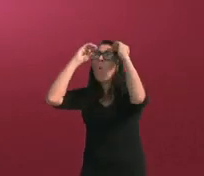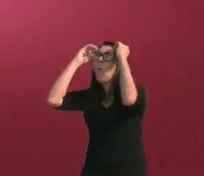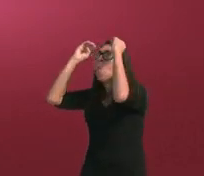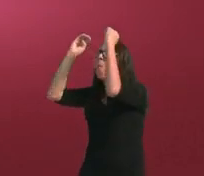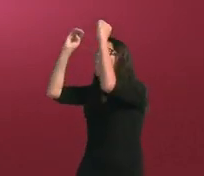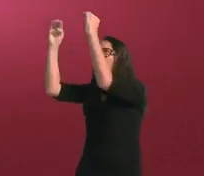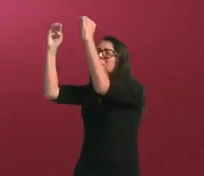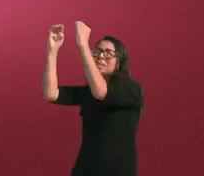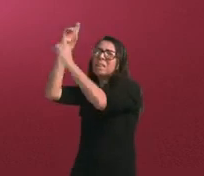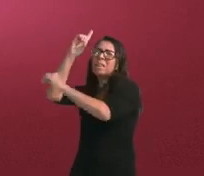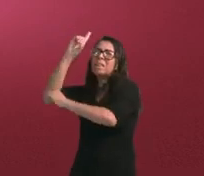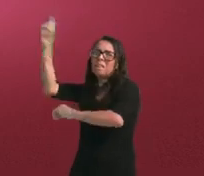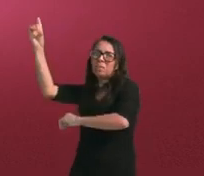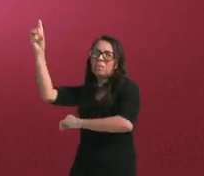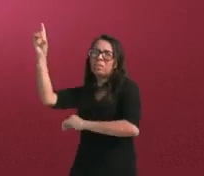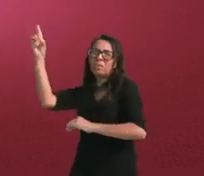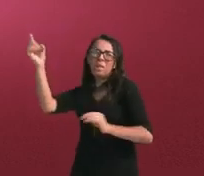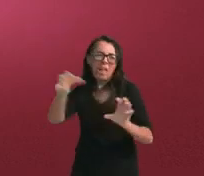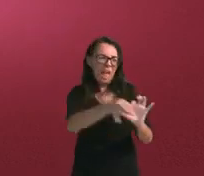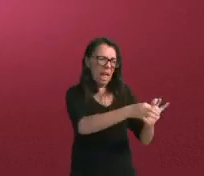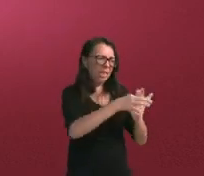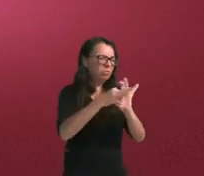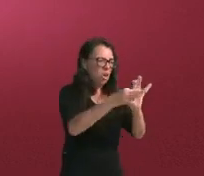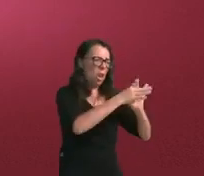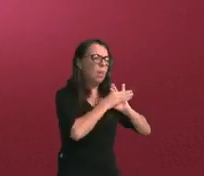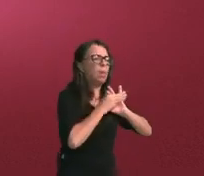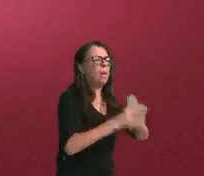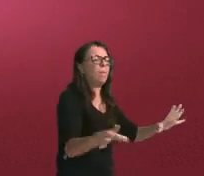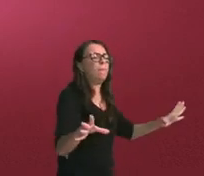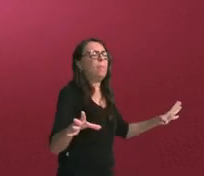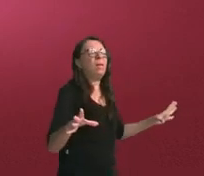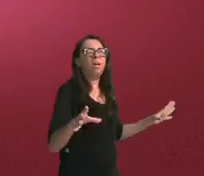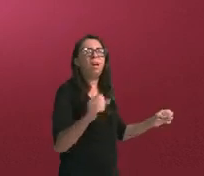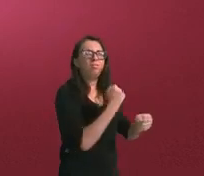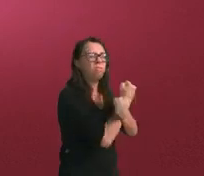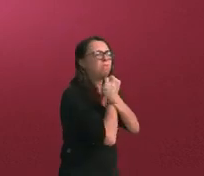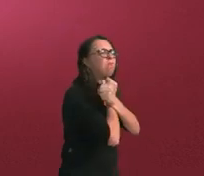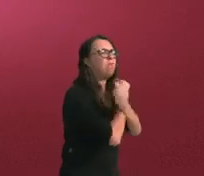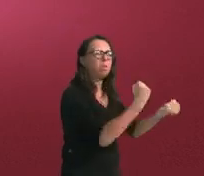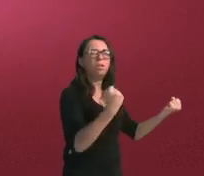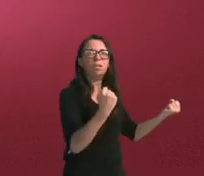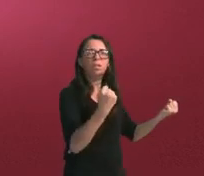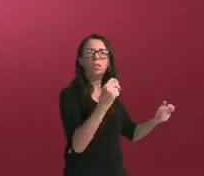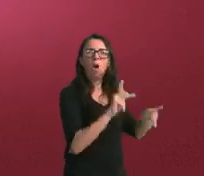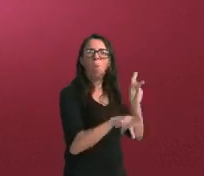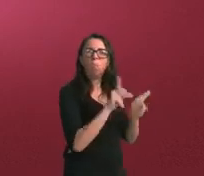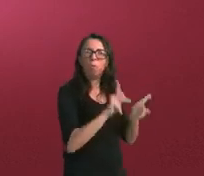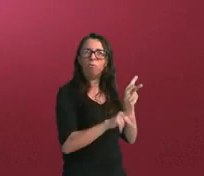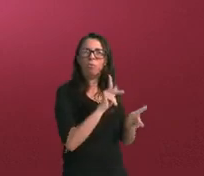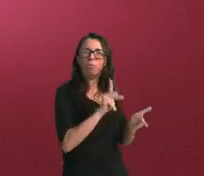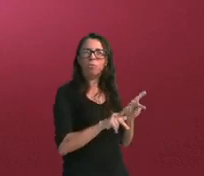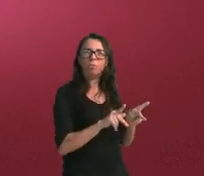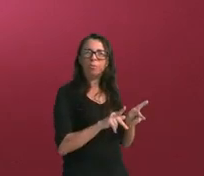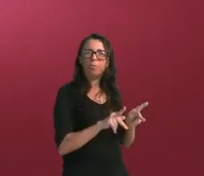agiria em Faraó para endurecer o coração dele, para o povo de Israel ver que Deus iria tirar o